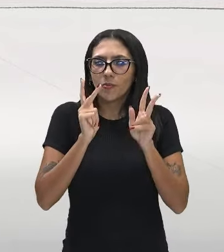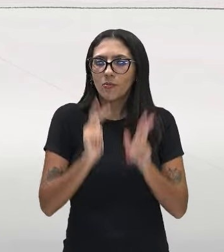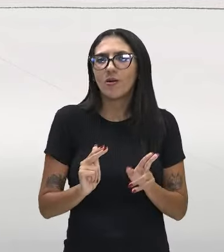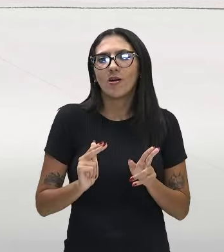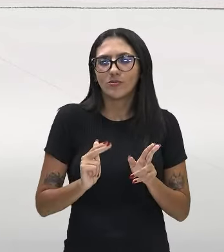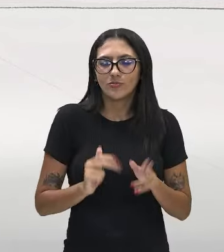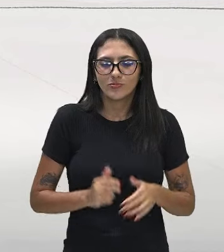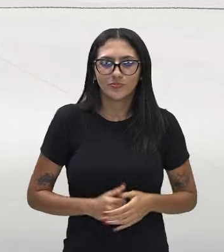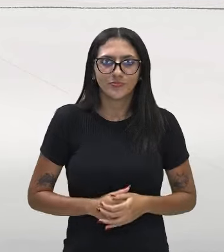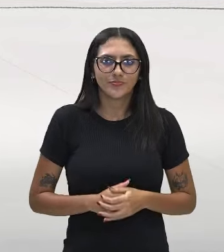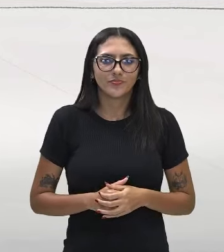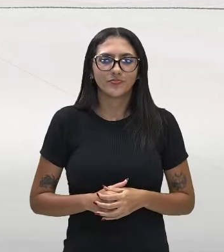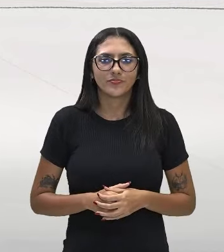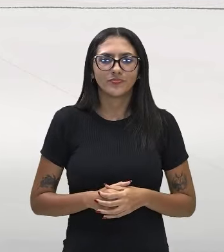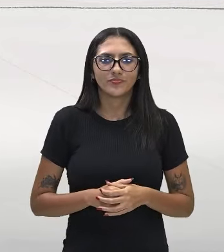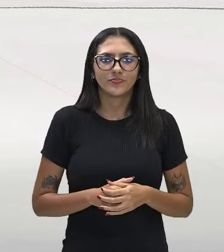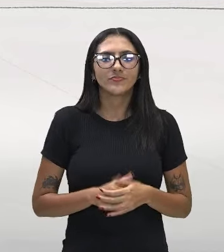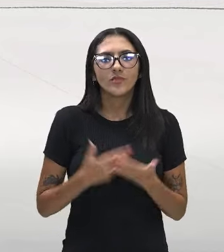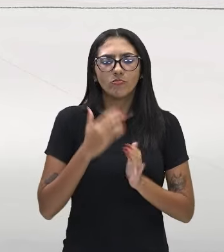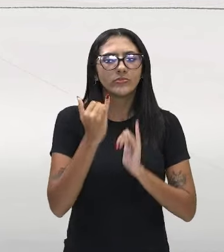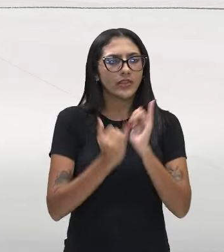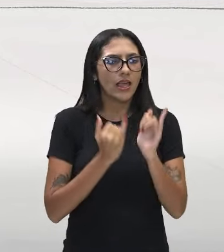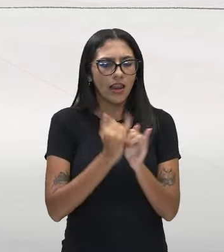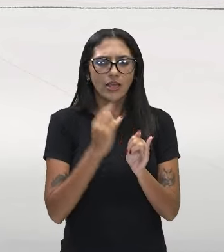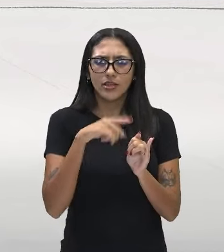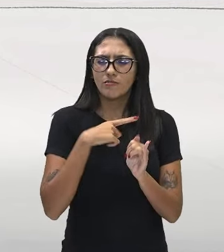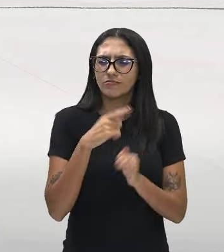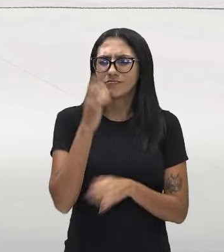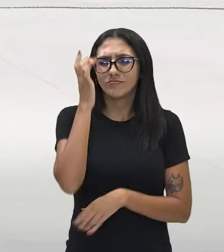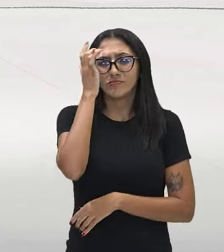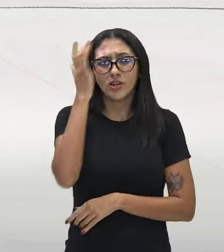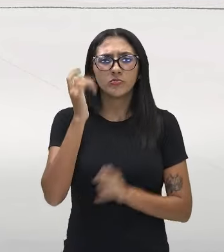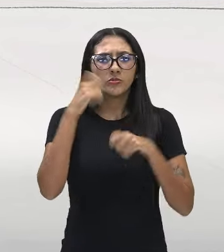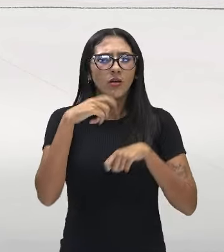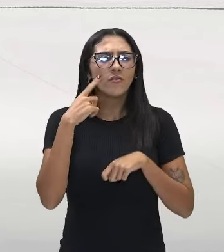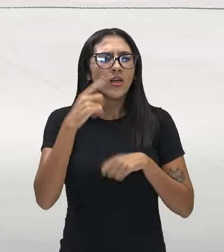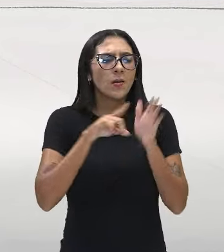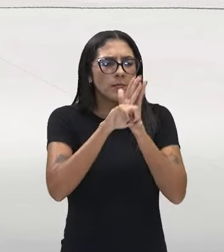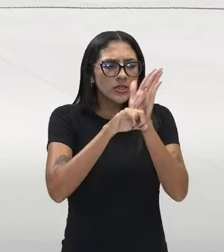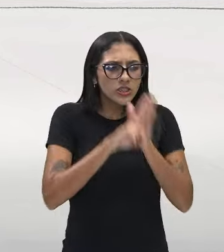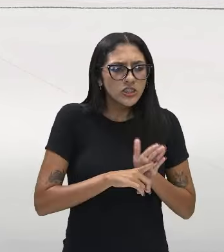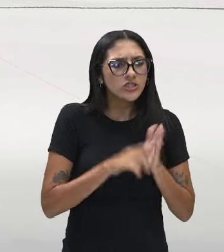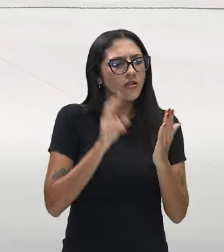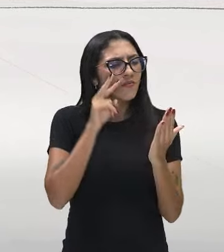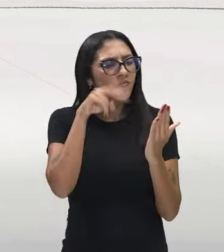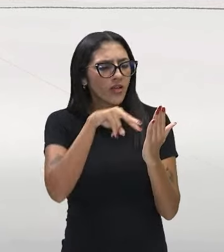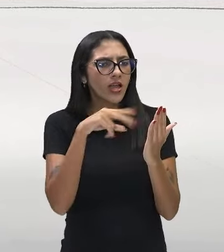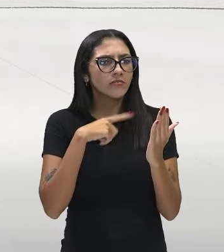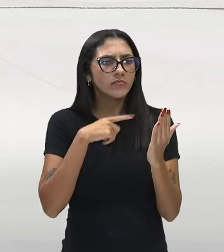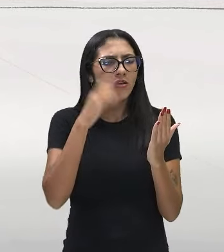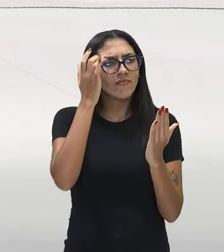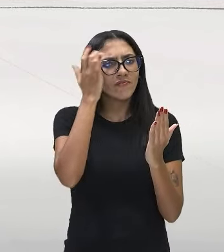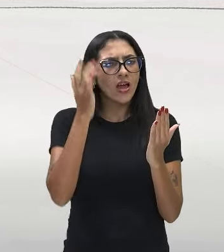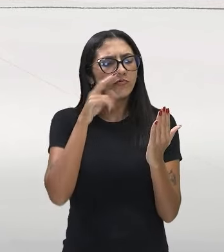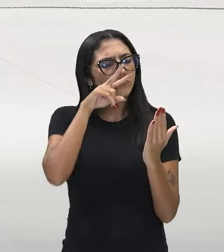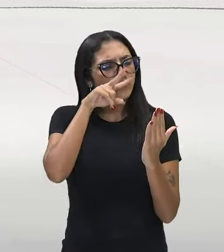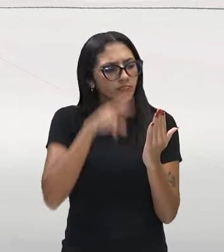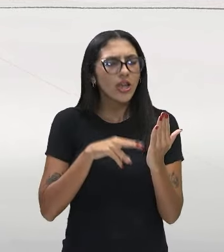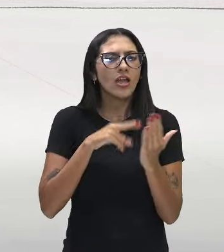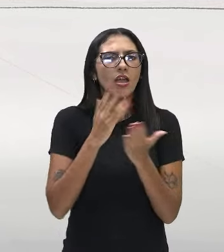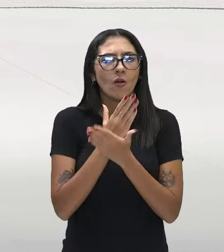só, a internet facilitando, ou seja, chega lá, tem uma facilidade, né? Dá uma olhada nos